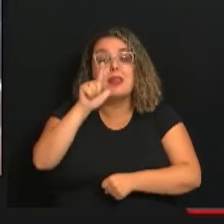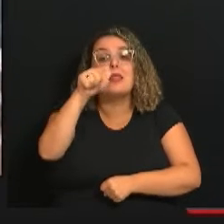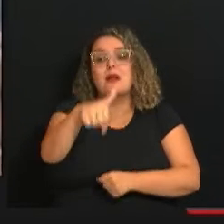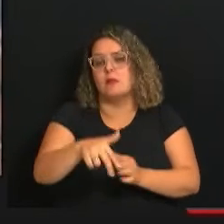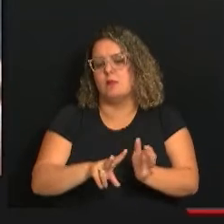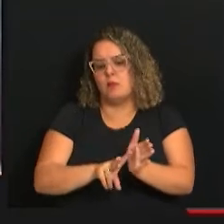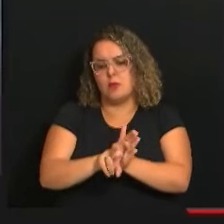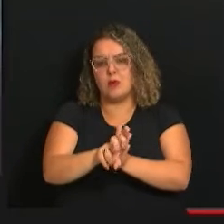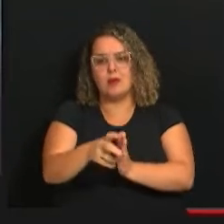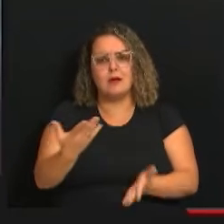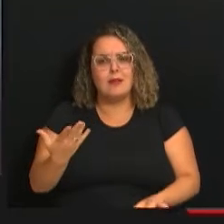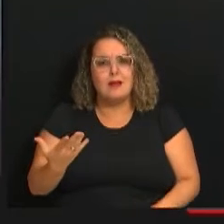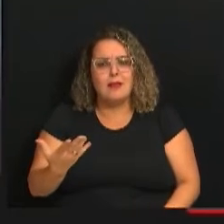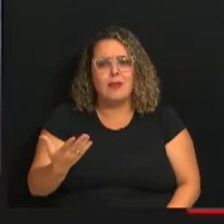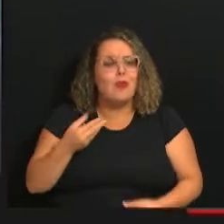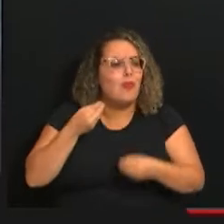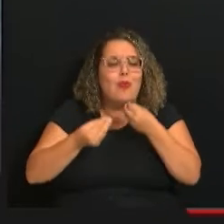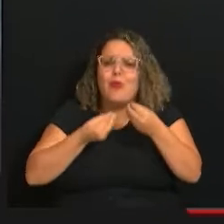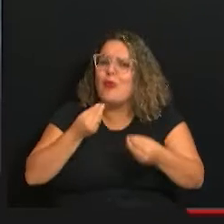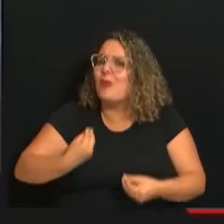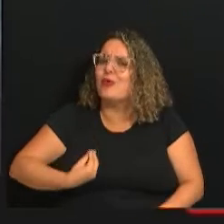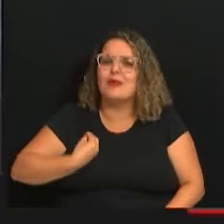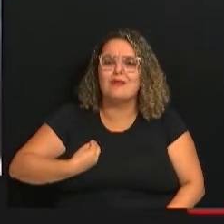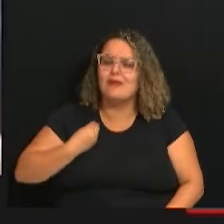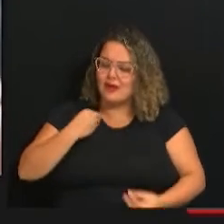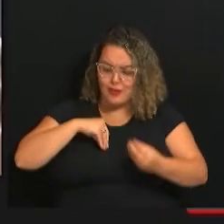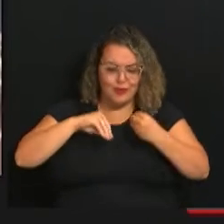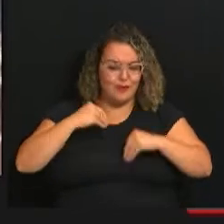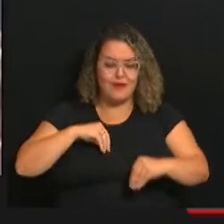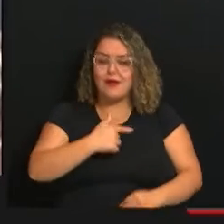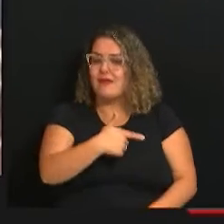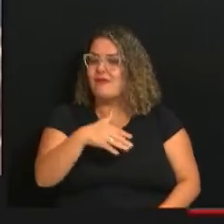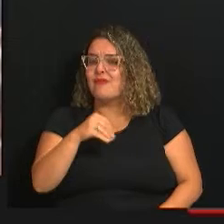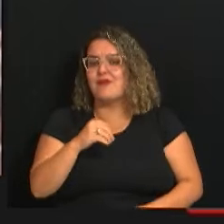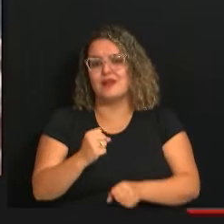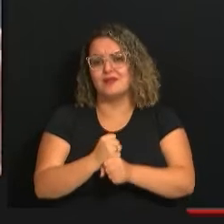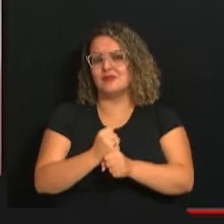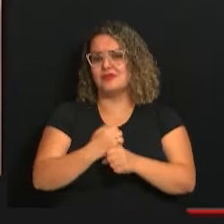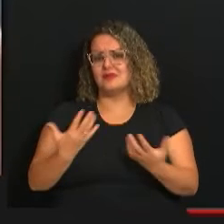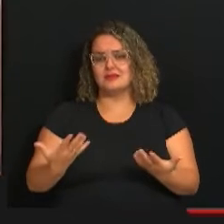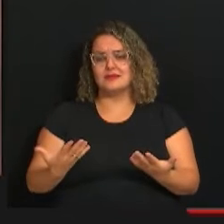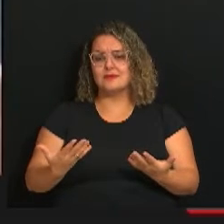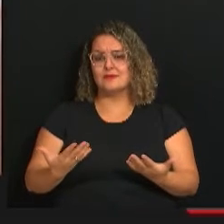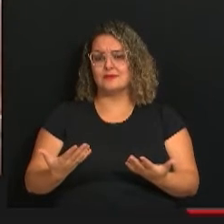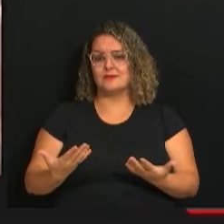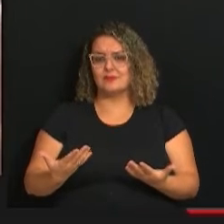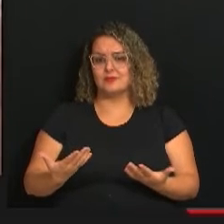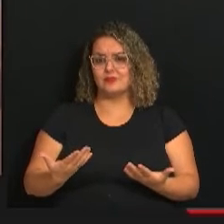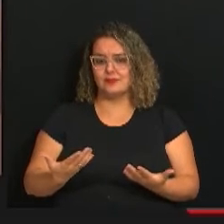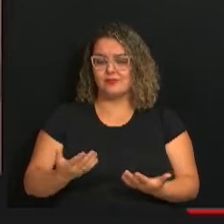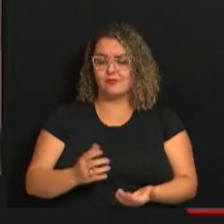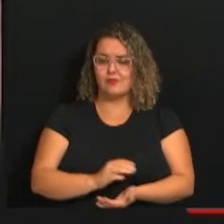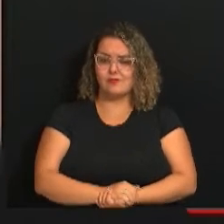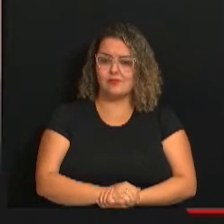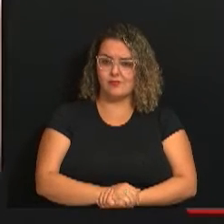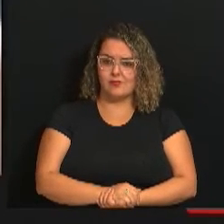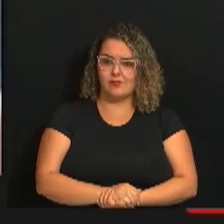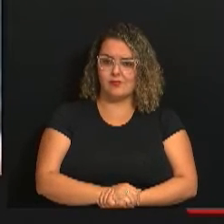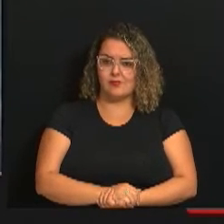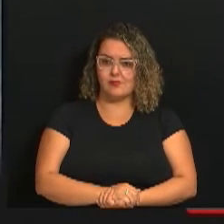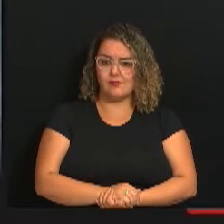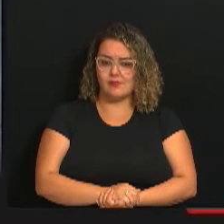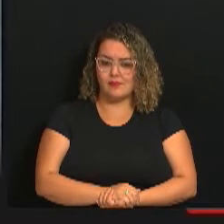Pelo desconhecimento. É um tabu ainda, né, este assunto? É um tabu muito grande. Quem está